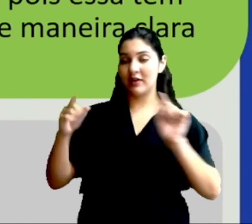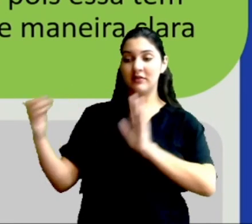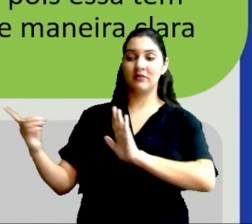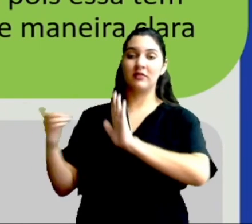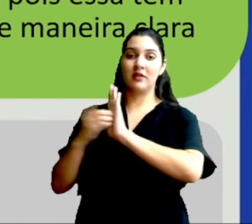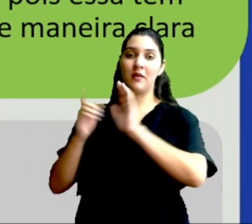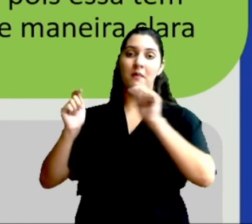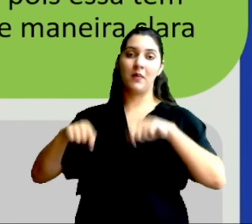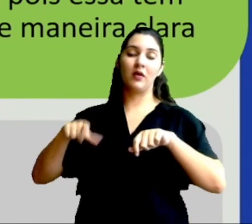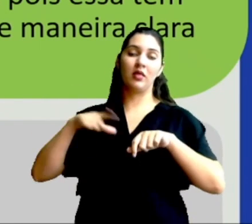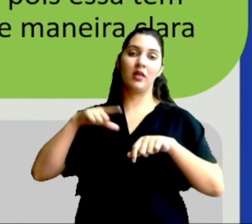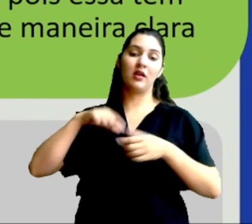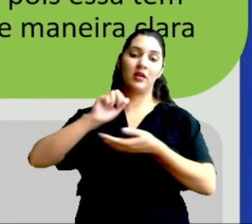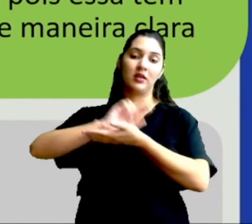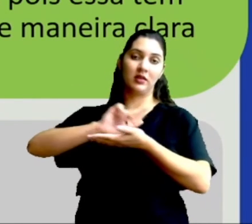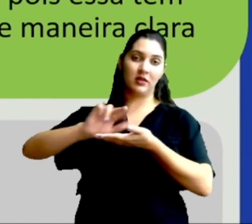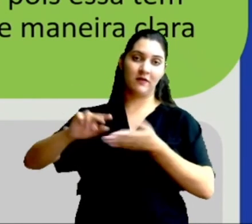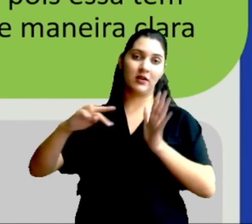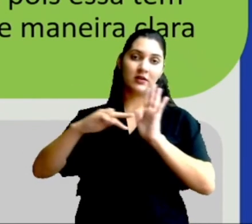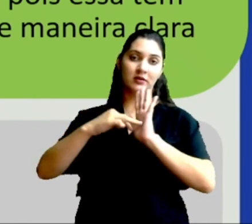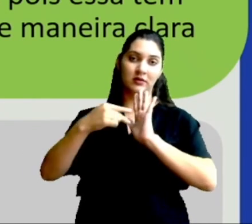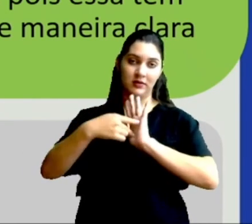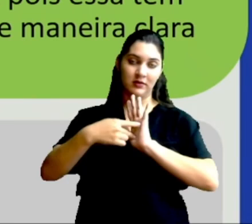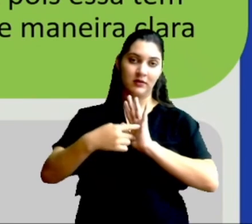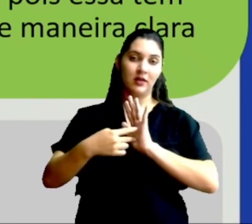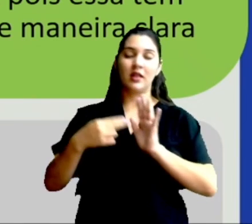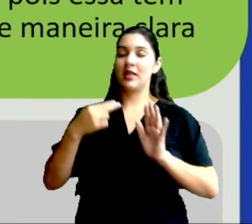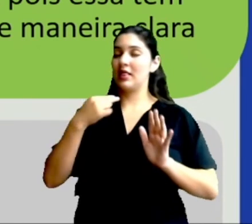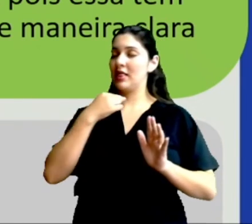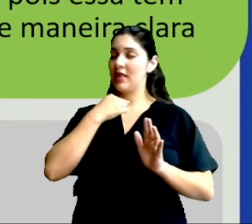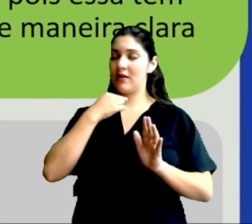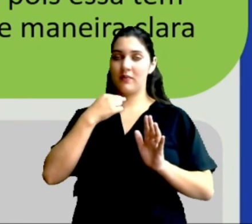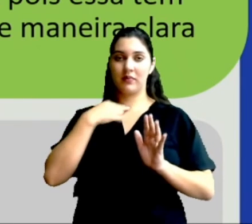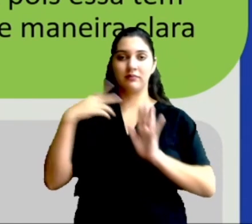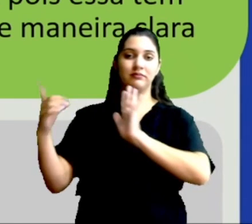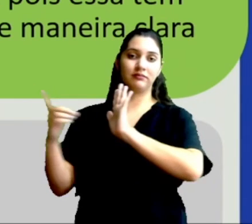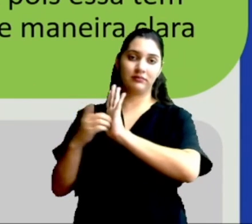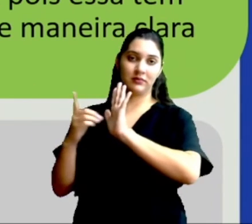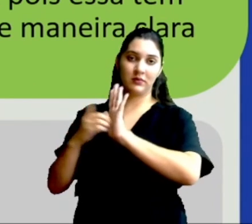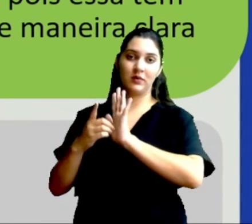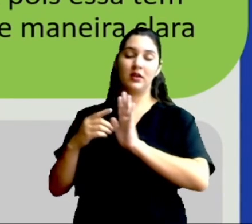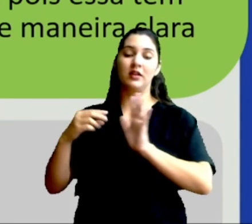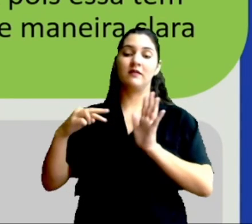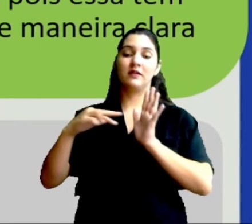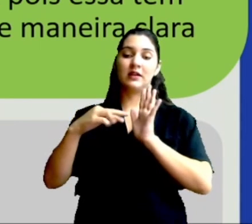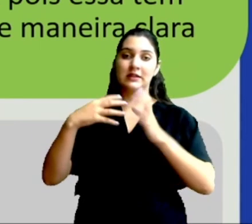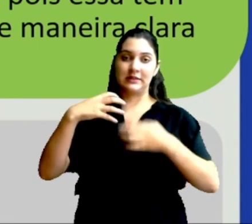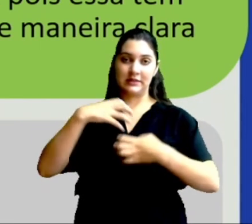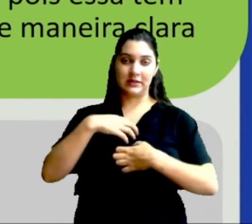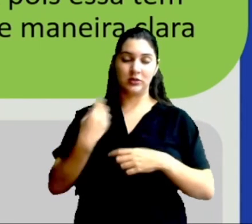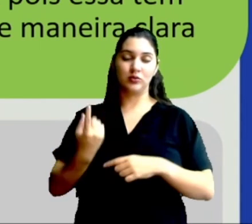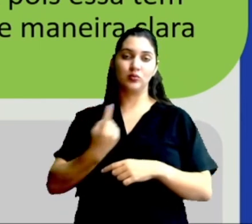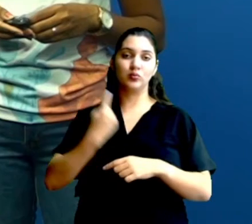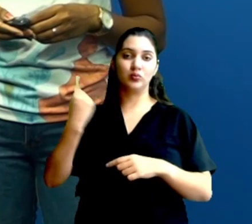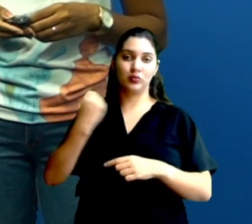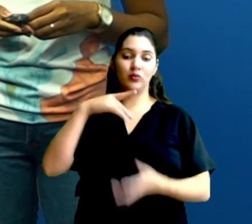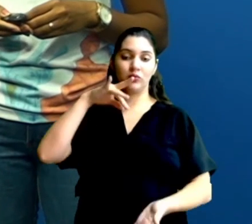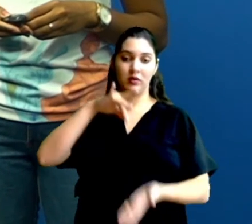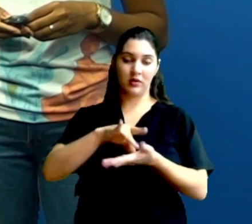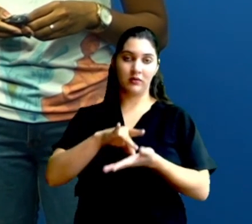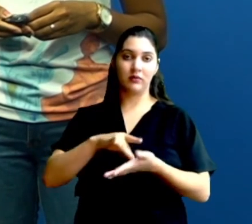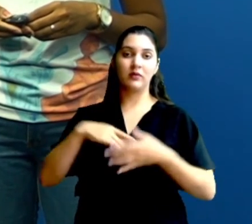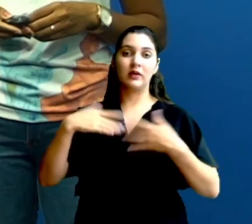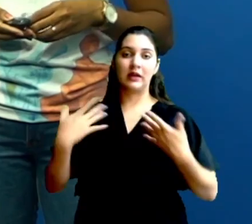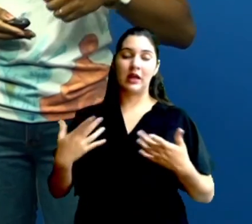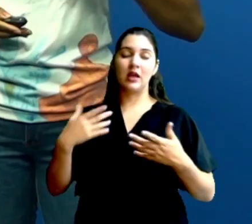denotativas podem ter diferentes significados. E não pode. Denotativa é sentido único, sentido real. Então,